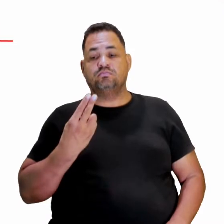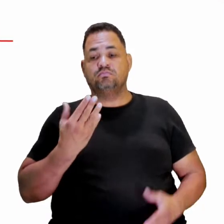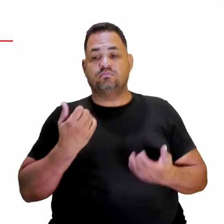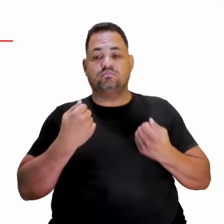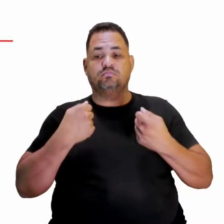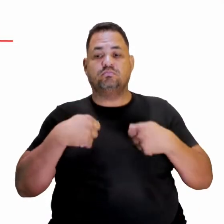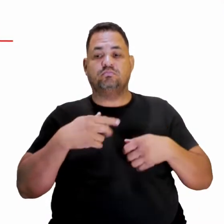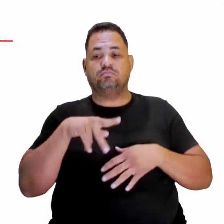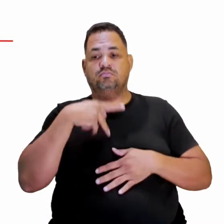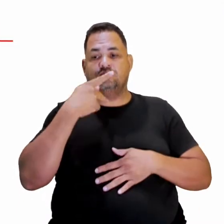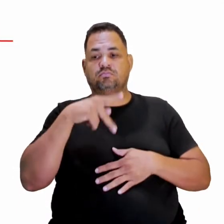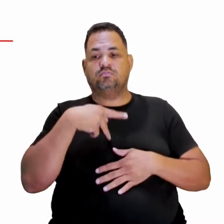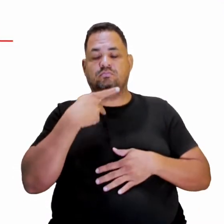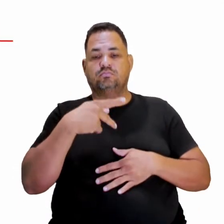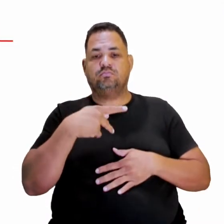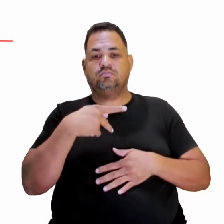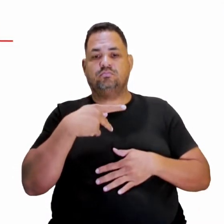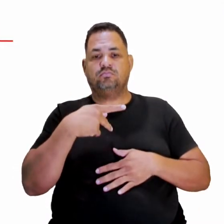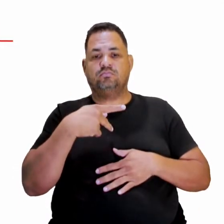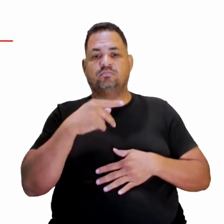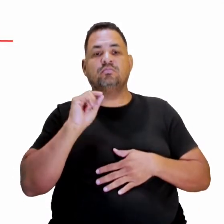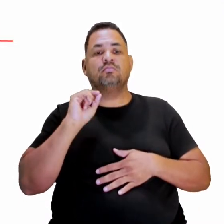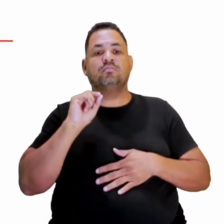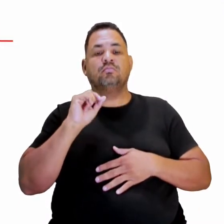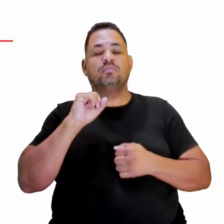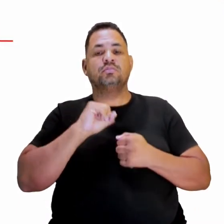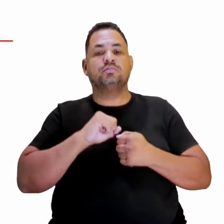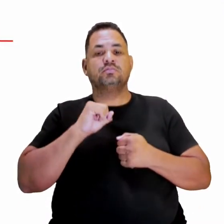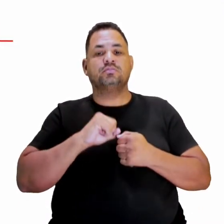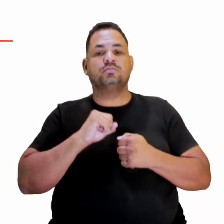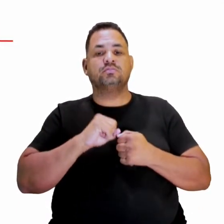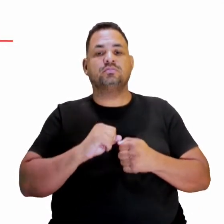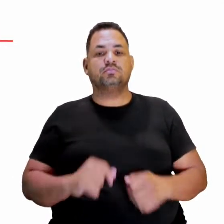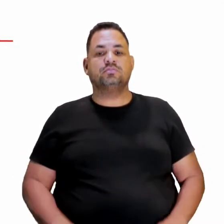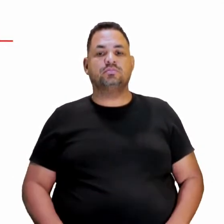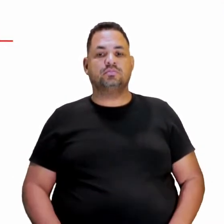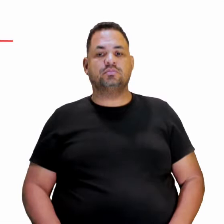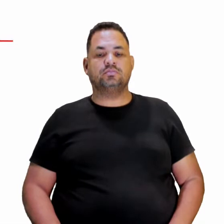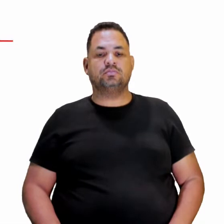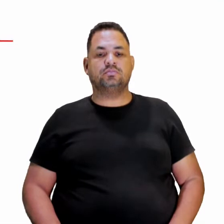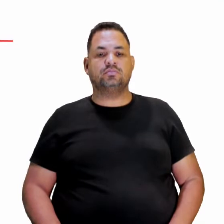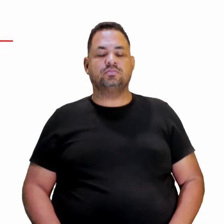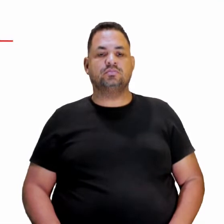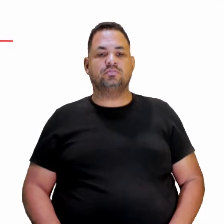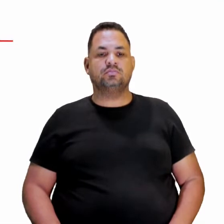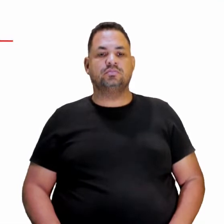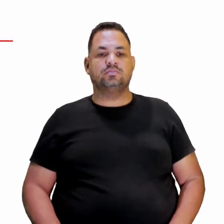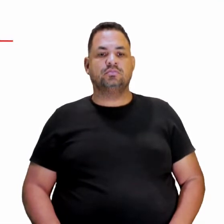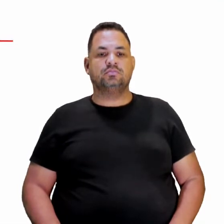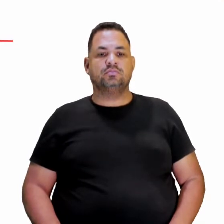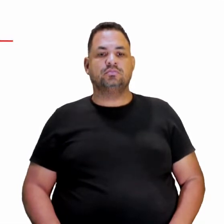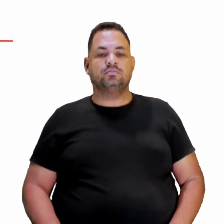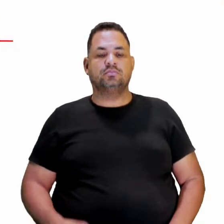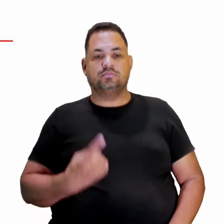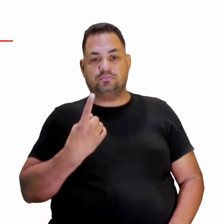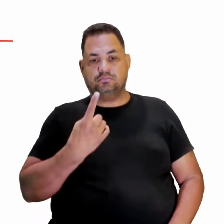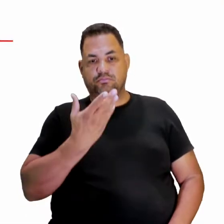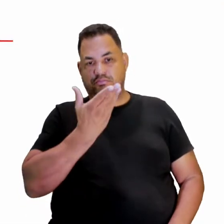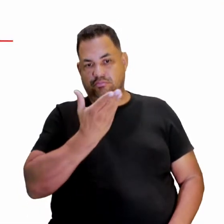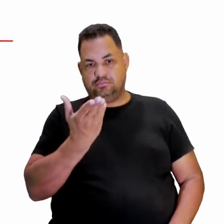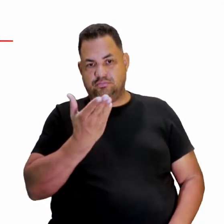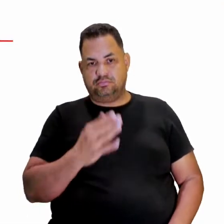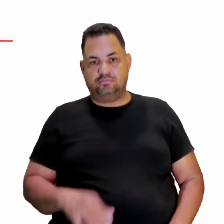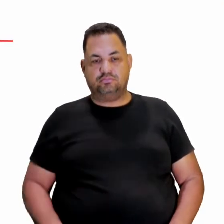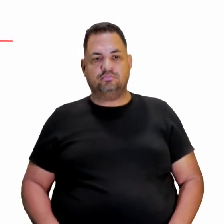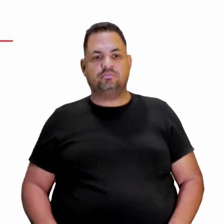pode falar o que você realmente fez. I went fishing, que é o caso desta imagem